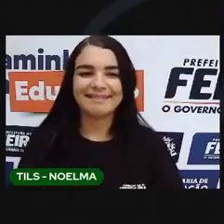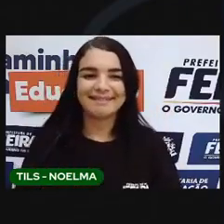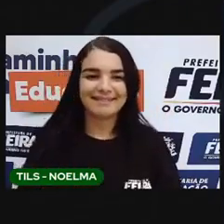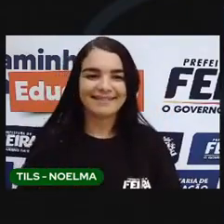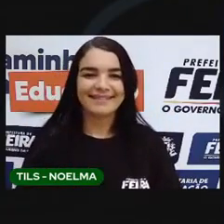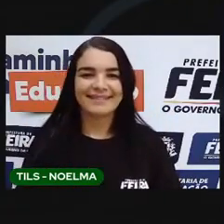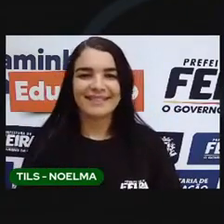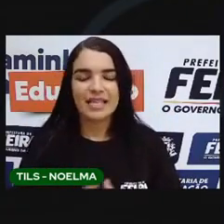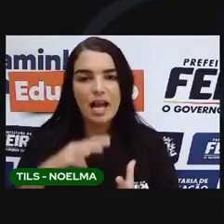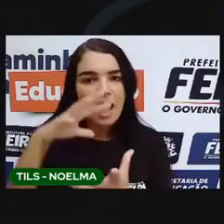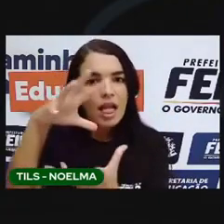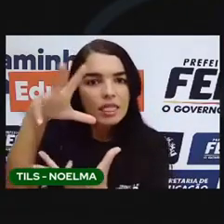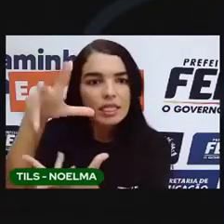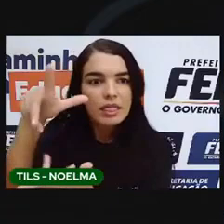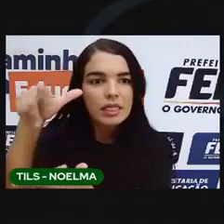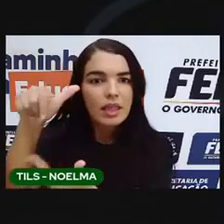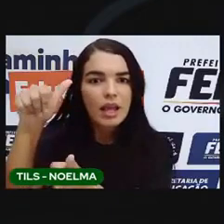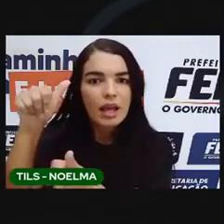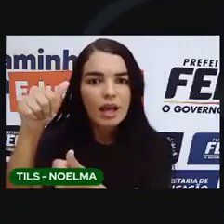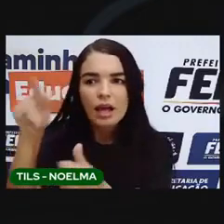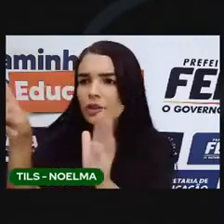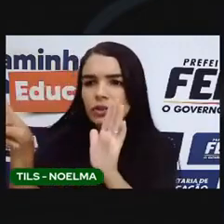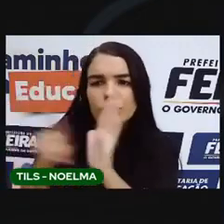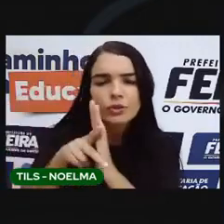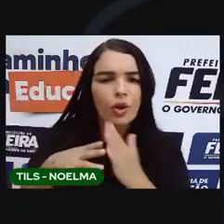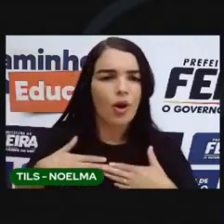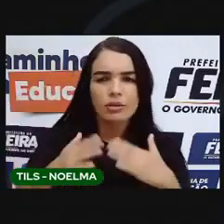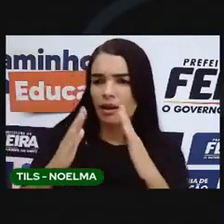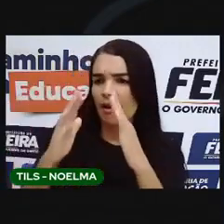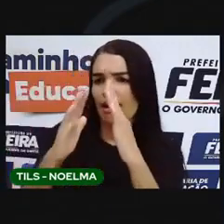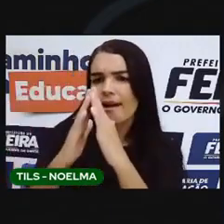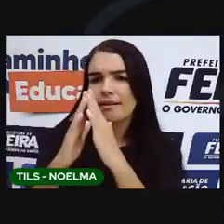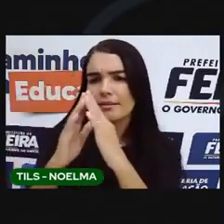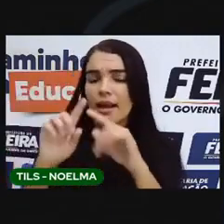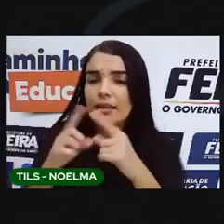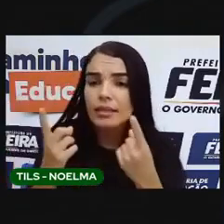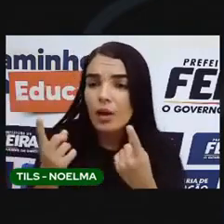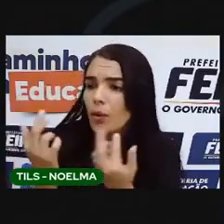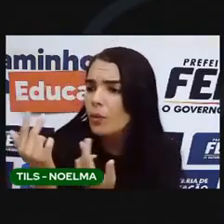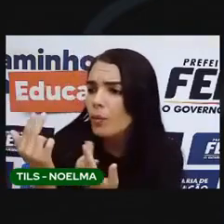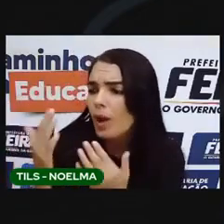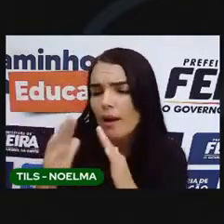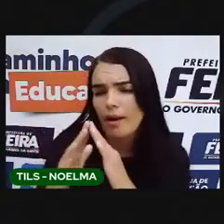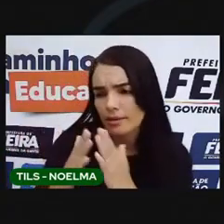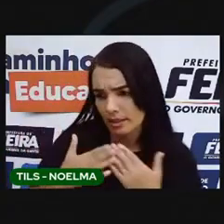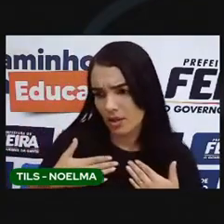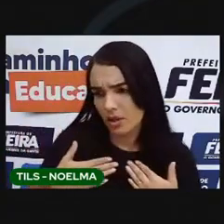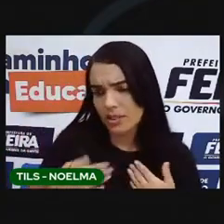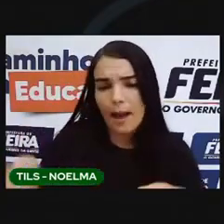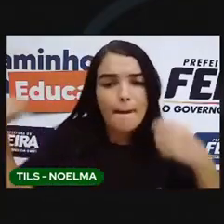A Terra. A Terra é a nossa casa. E como a nossa casa, nós devemos cuidar muito bem dela.